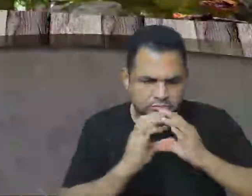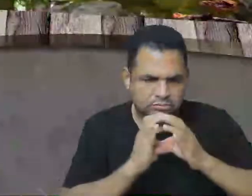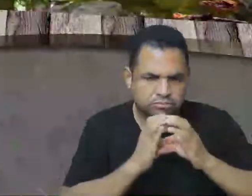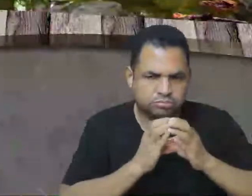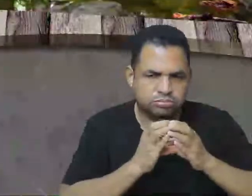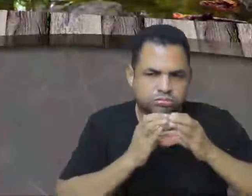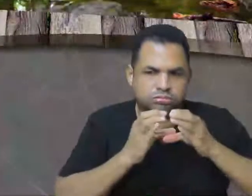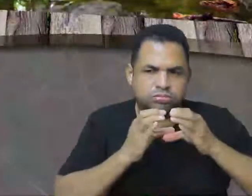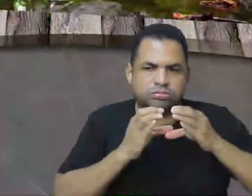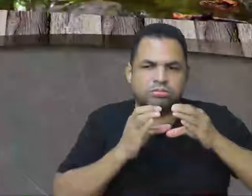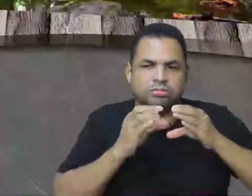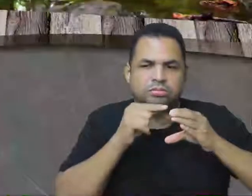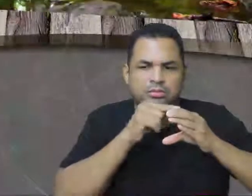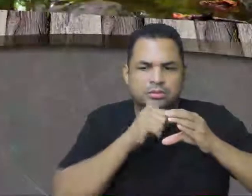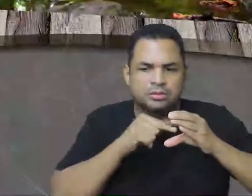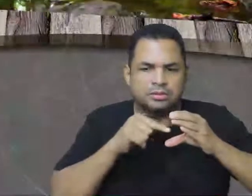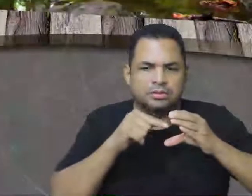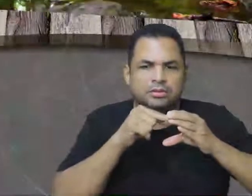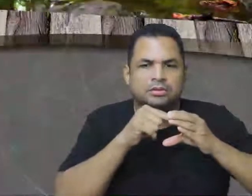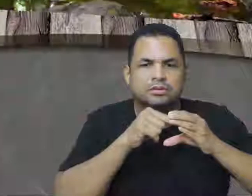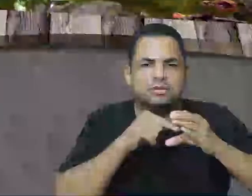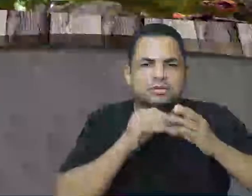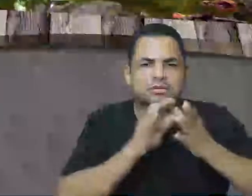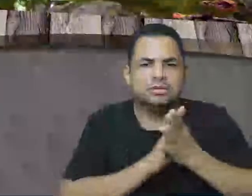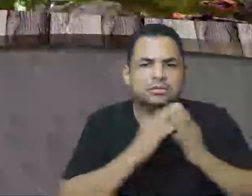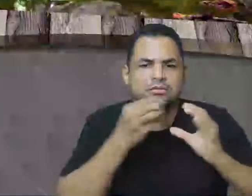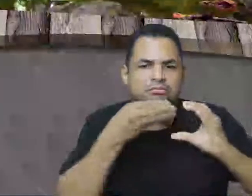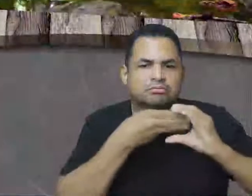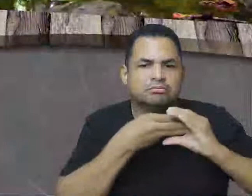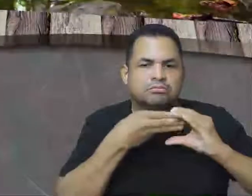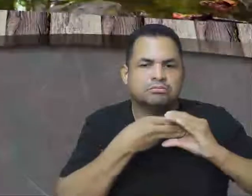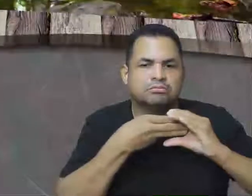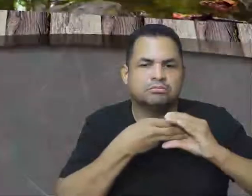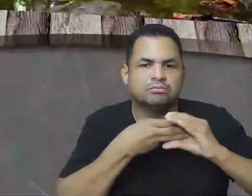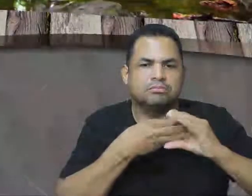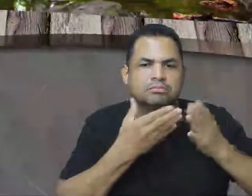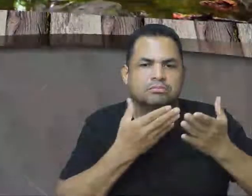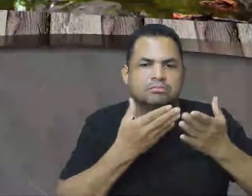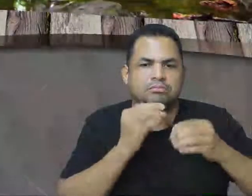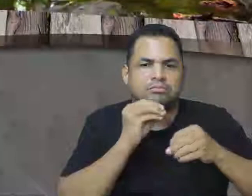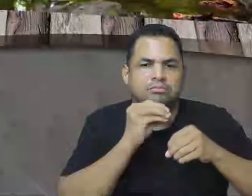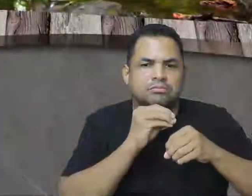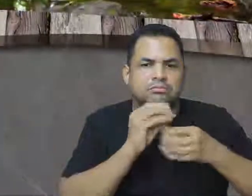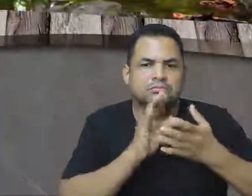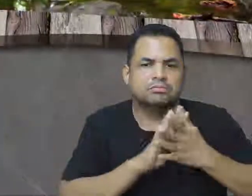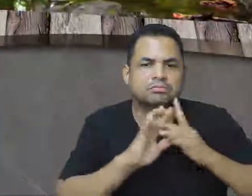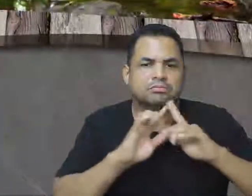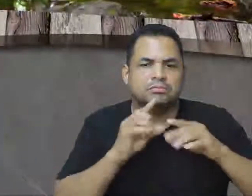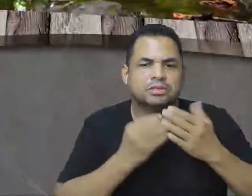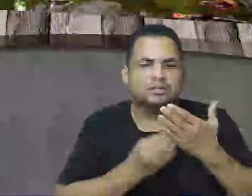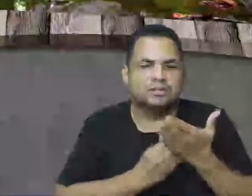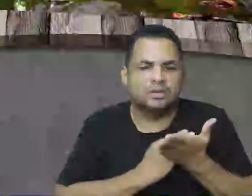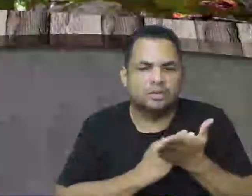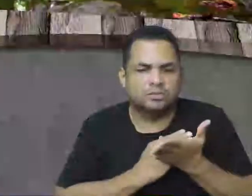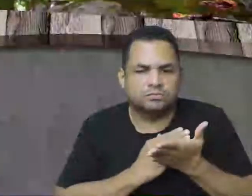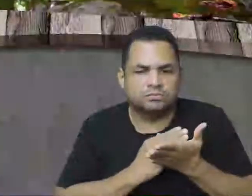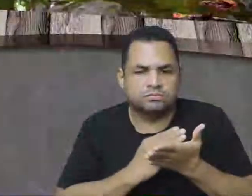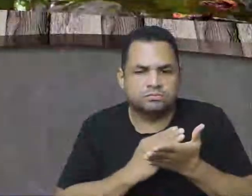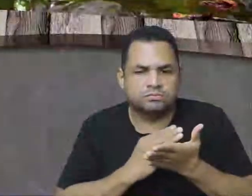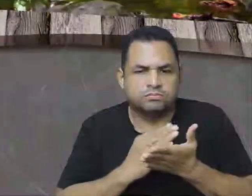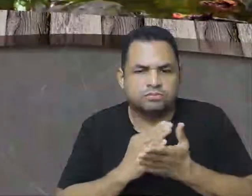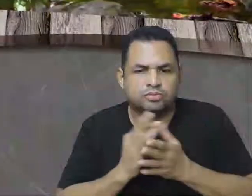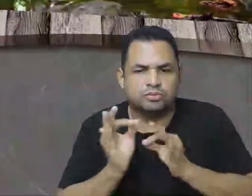ainda na forma celular ainda, mas desde ali já vem toda